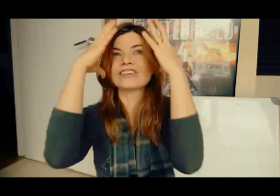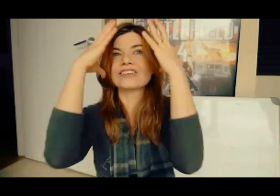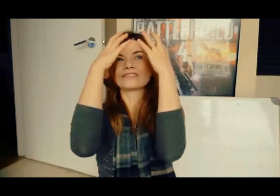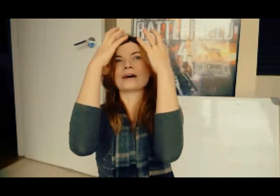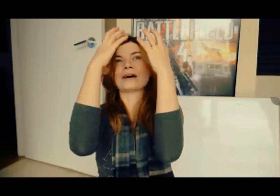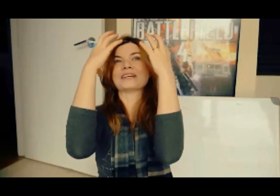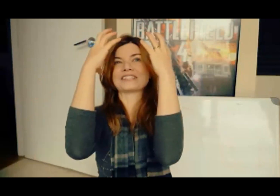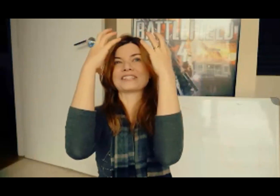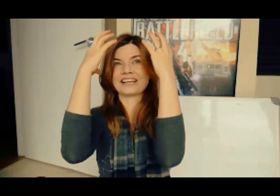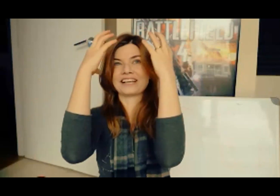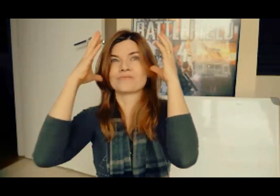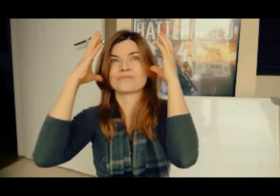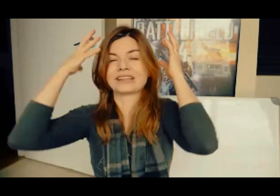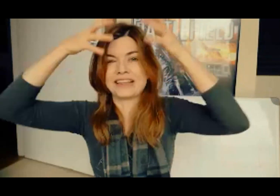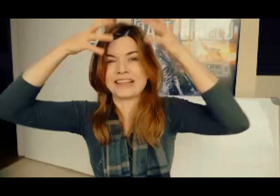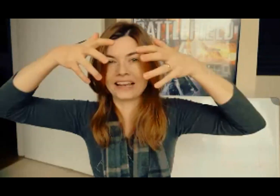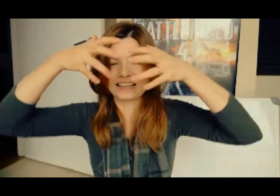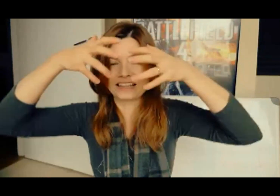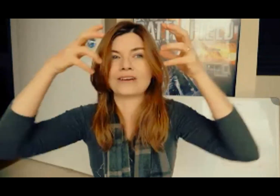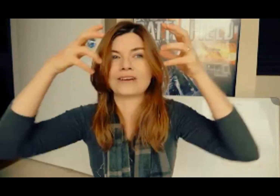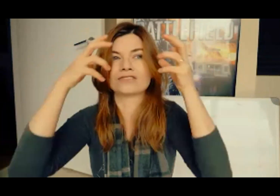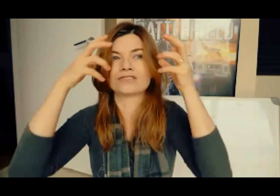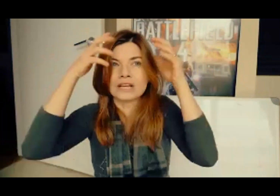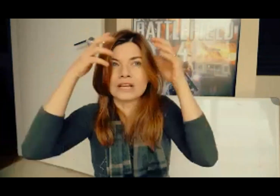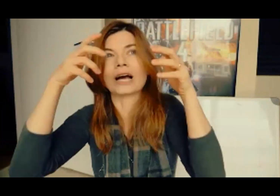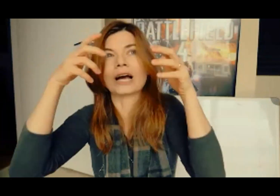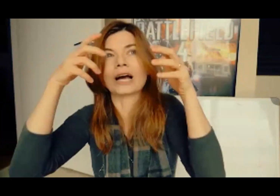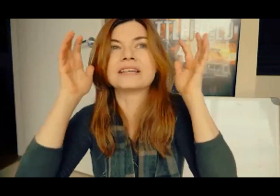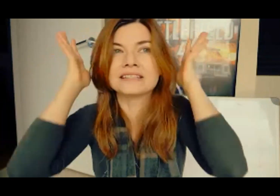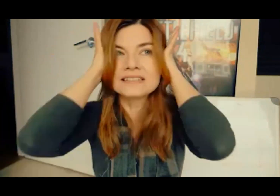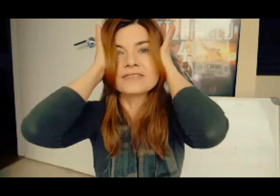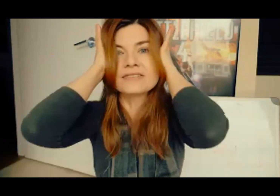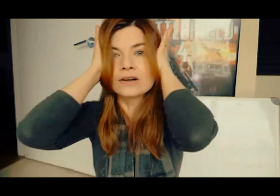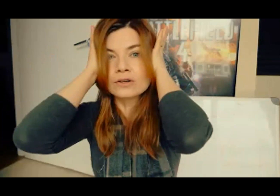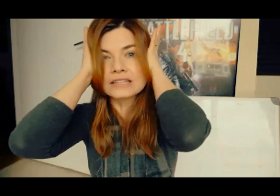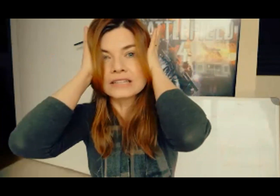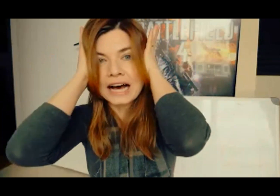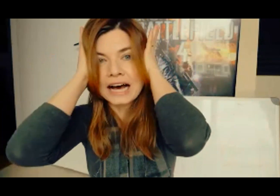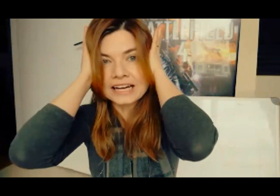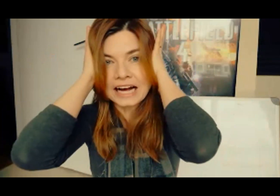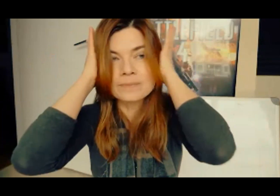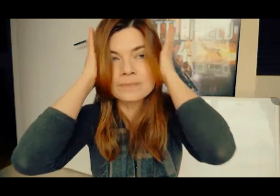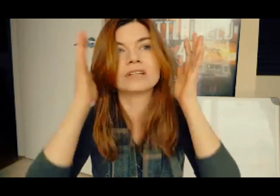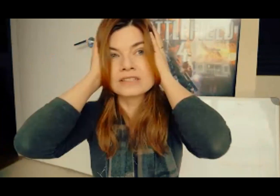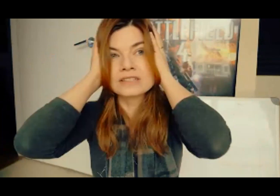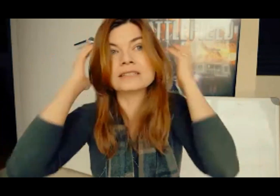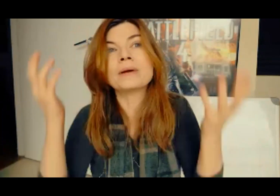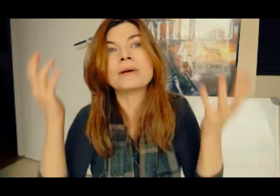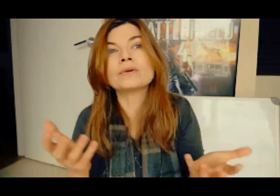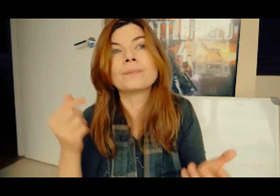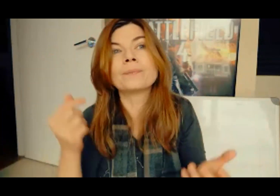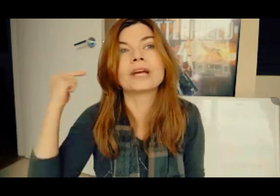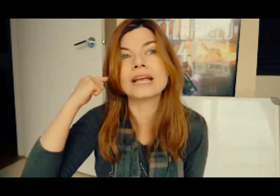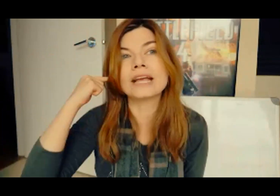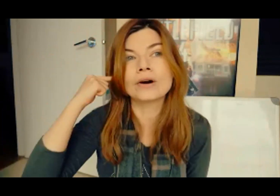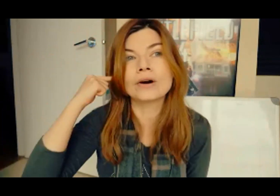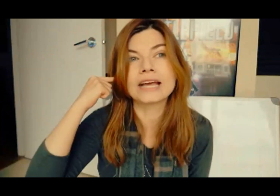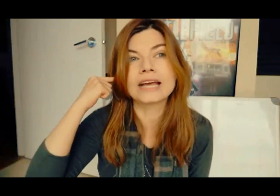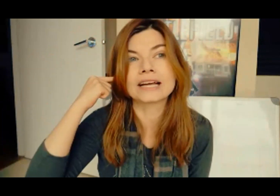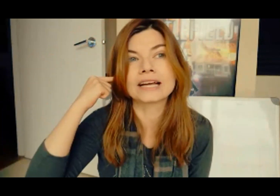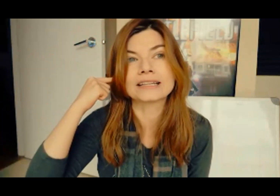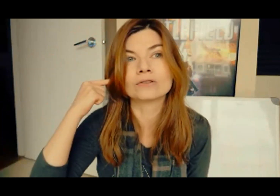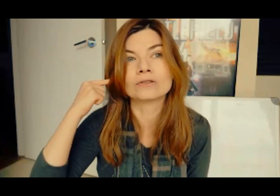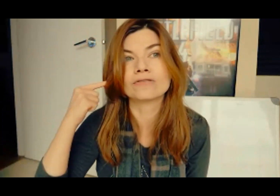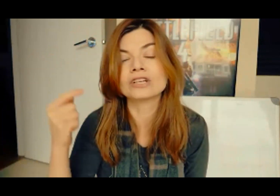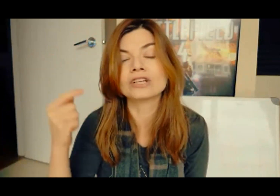apertadinho, tem um capacete, uma tela que eles fecham na sua cabeça, assim, você fica grudada na cápsula. Você se pergunta por que que eu ganhei